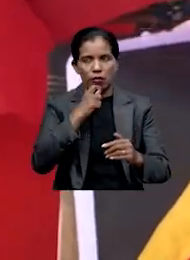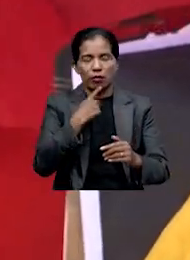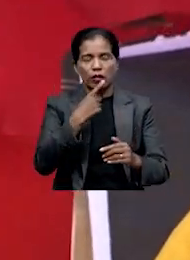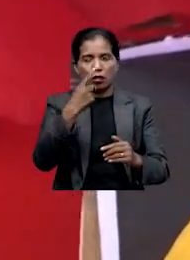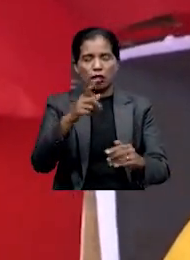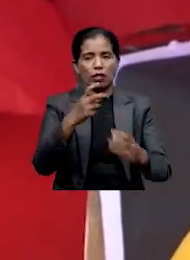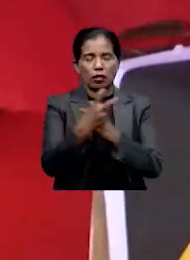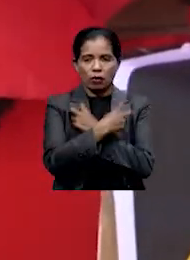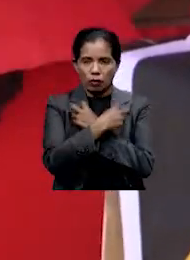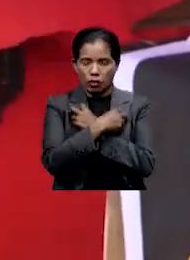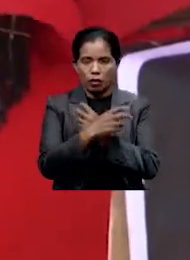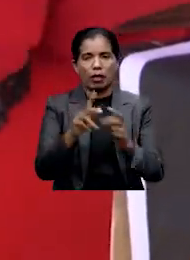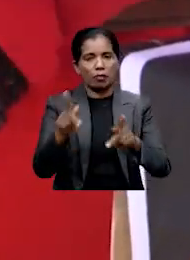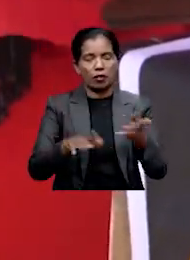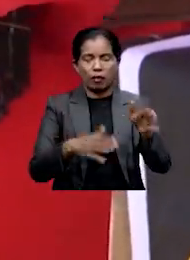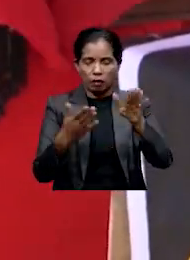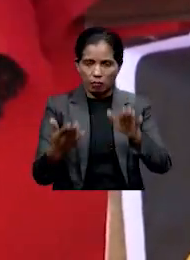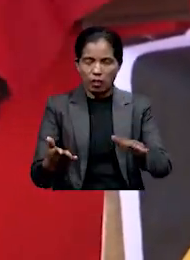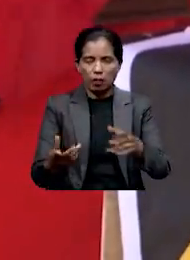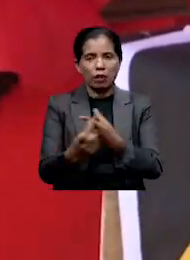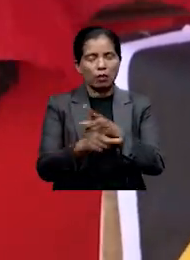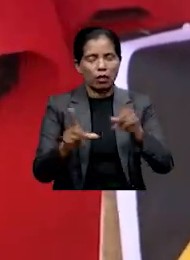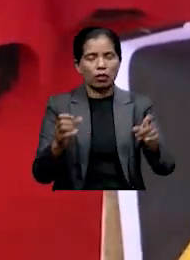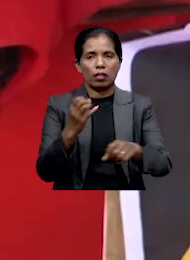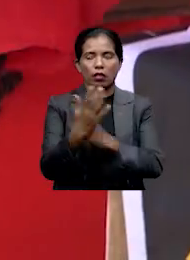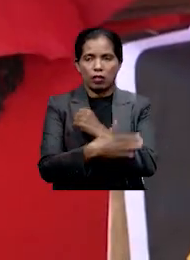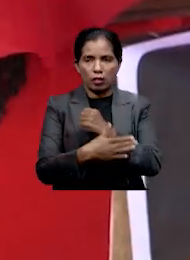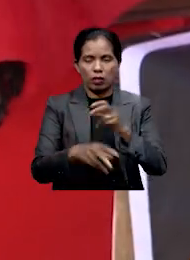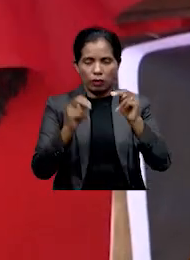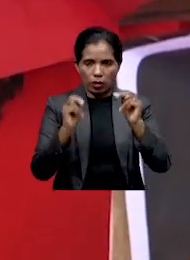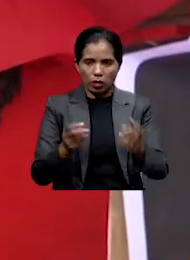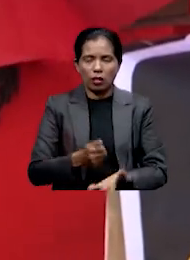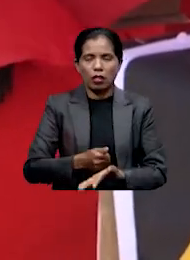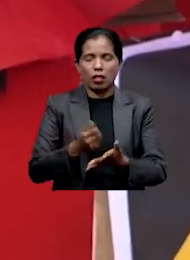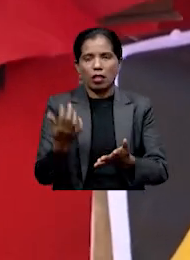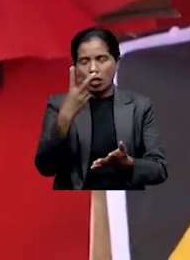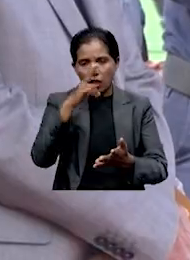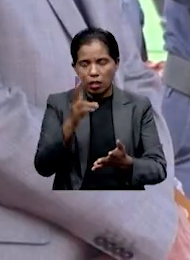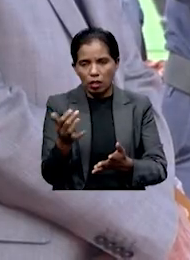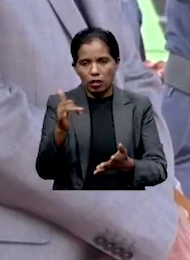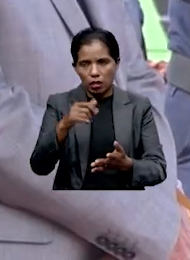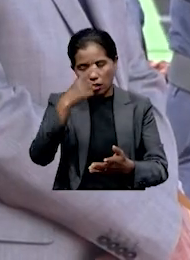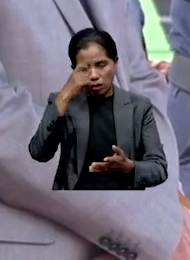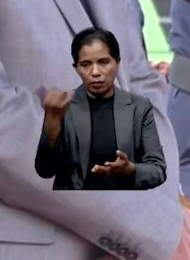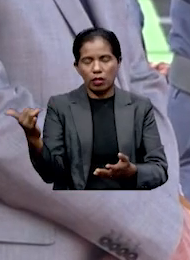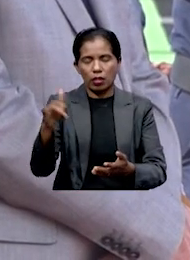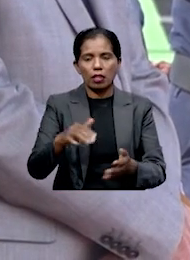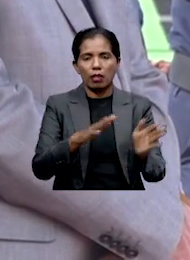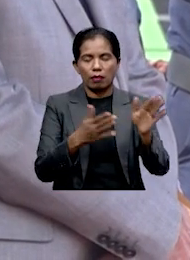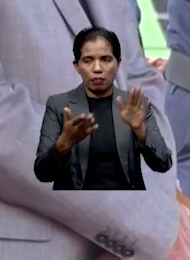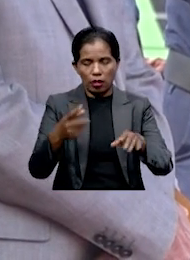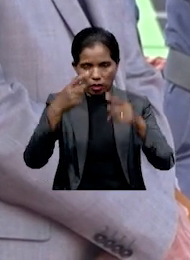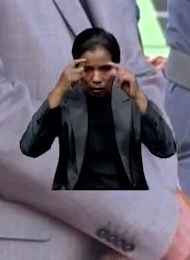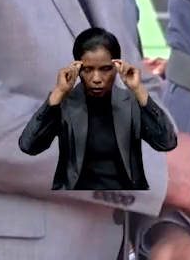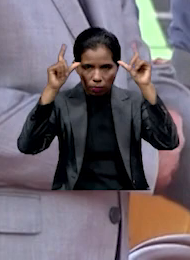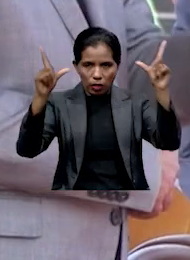Sirene B, mate ba libertação Rainenian, precisa valoriza no dignifica Sira, tamba o Sirene mate Timor-Leste retan o